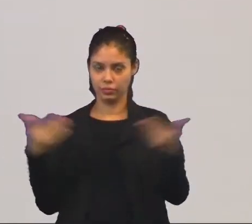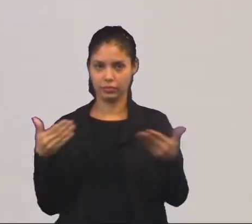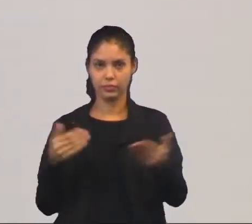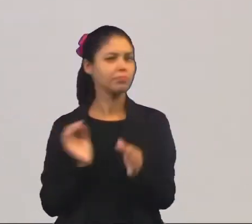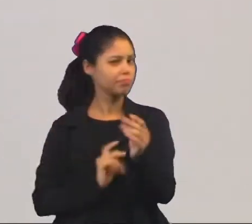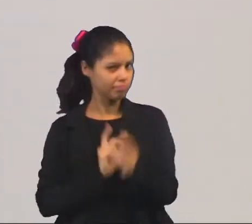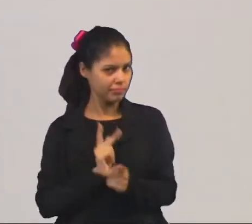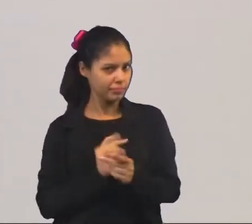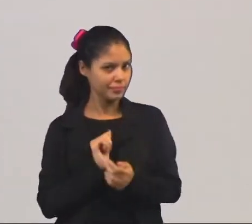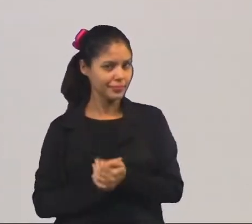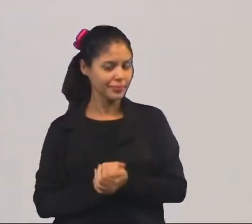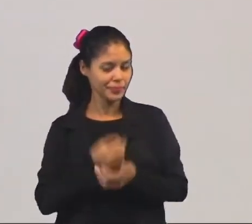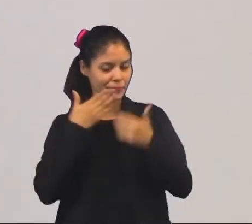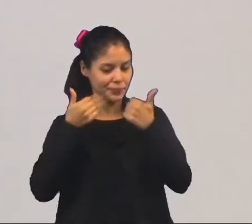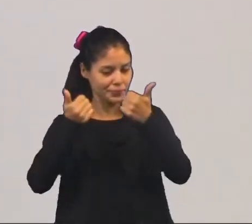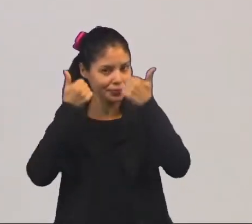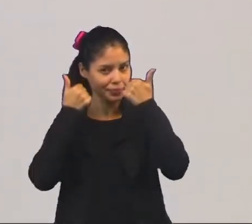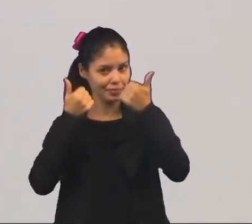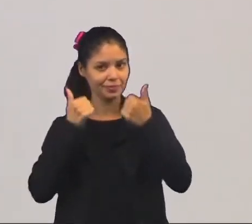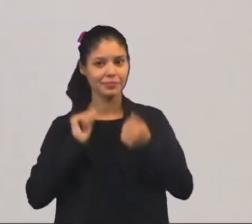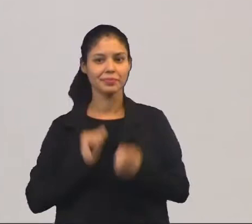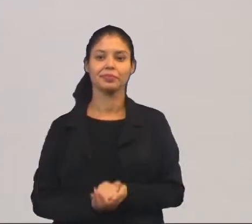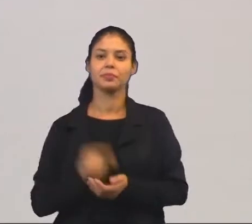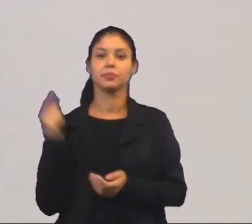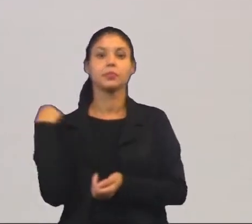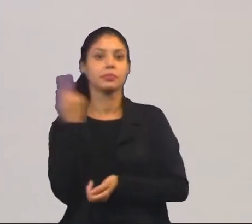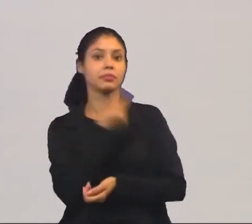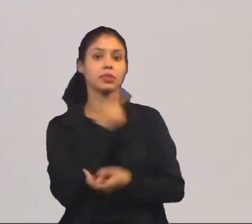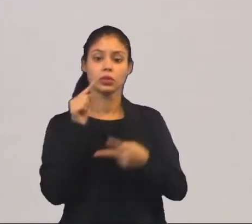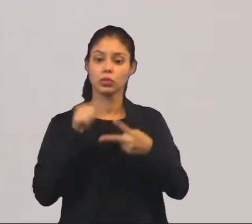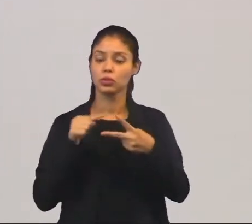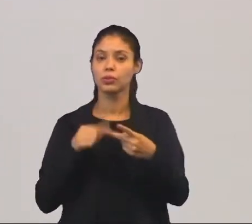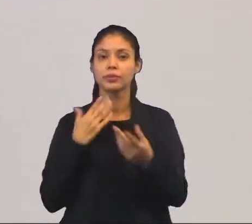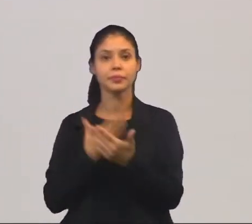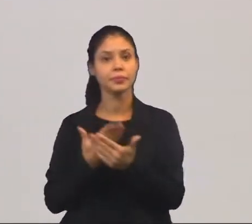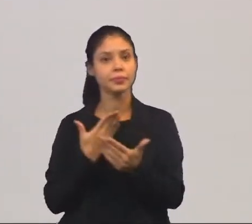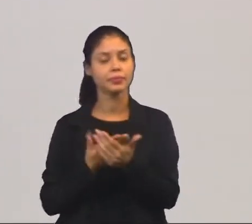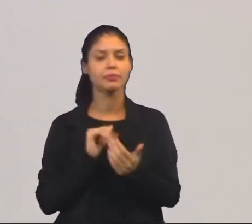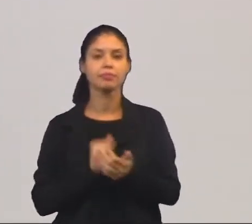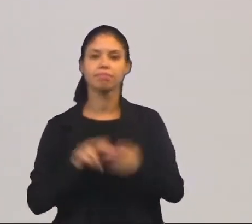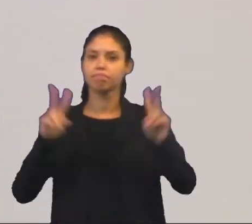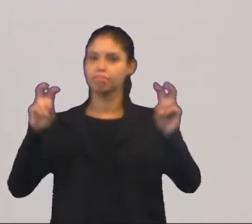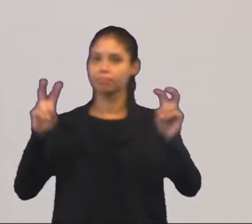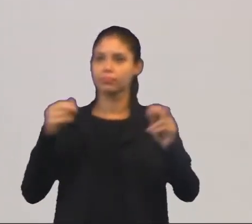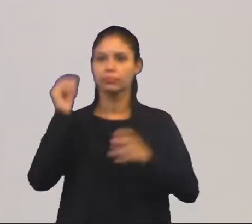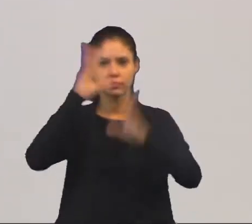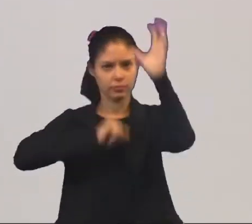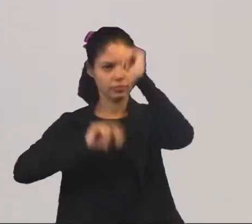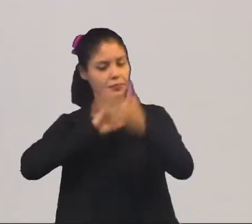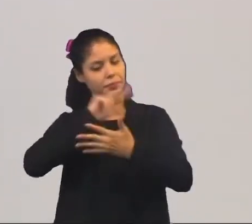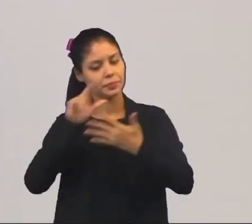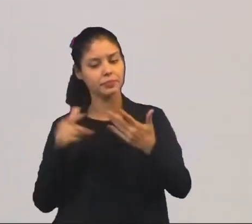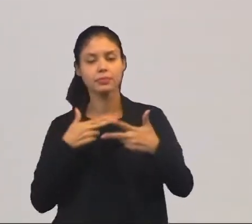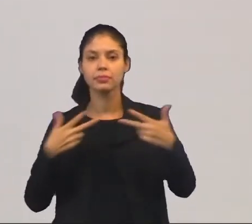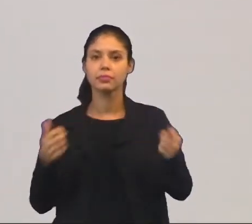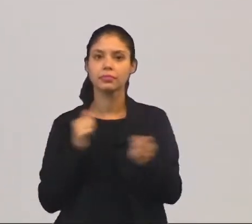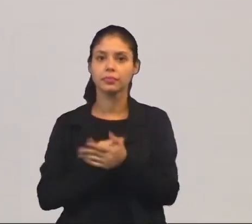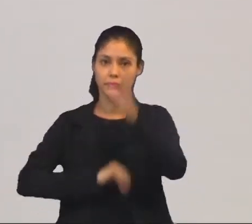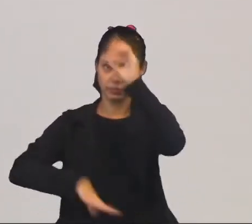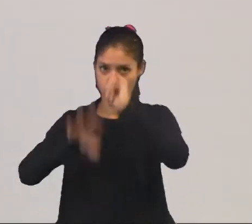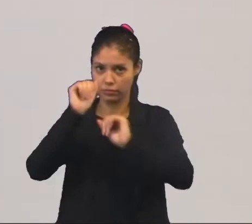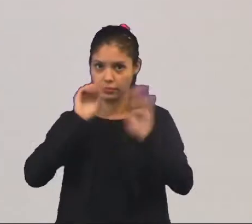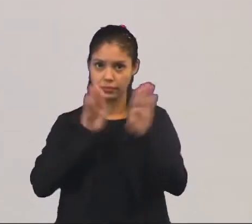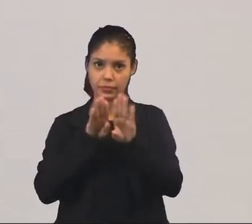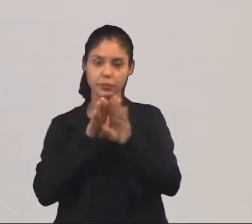Estão prontos? Muito bem! Nós já tivemos 2 aulas acerca desse assunto, aprendemos várias coisas. Entre elas, aprendemos